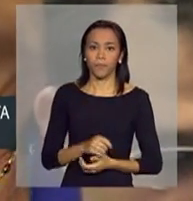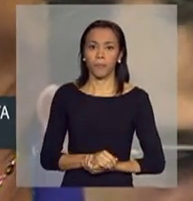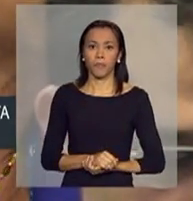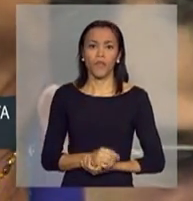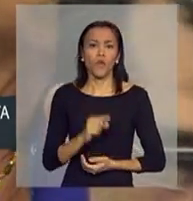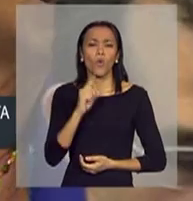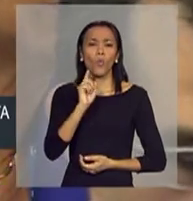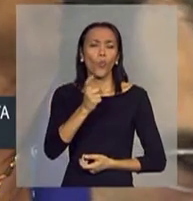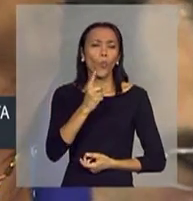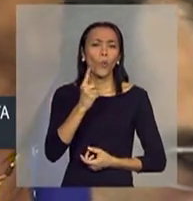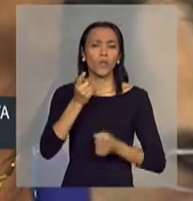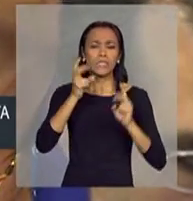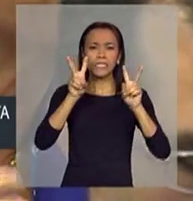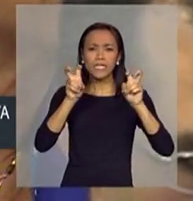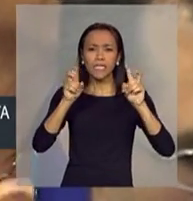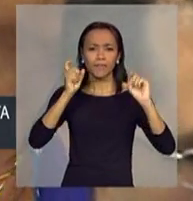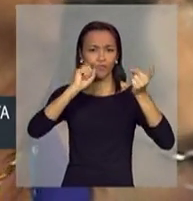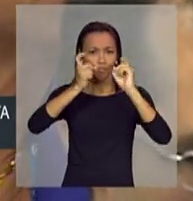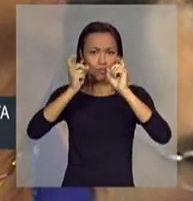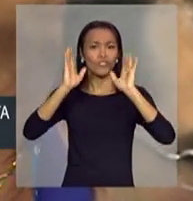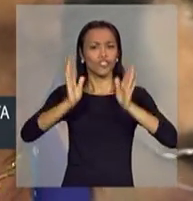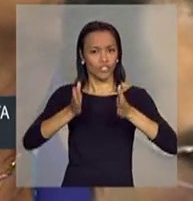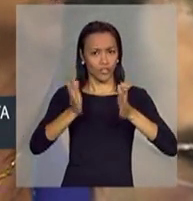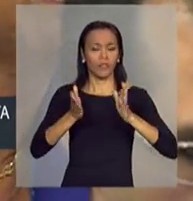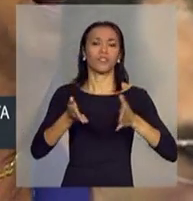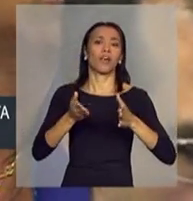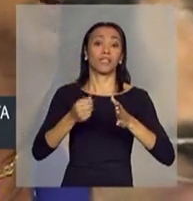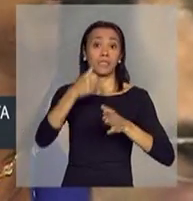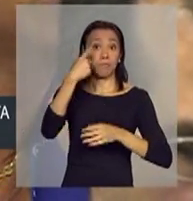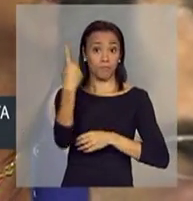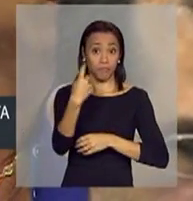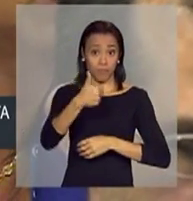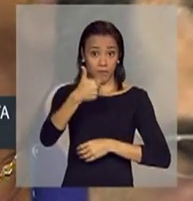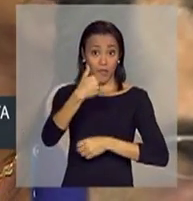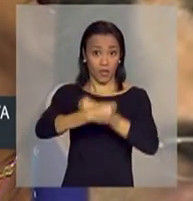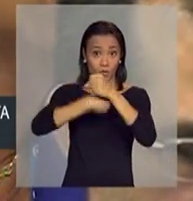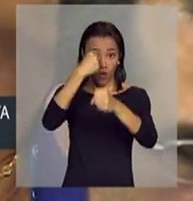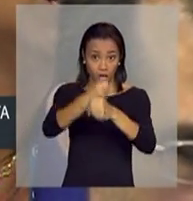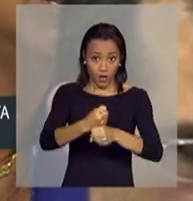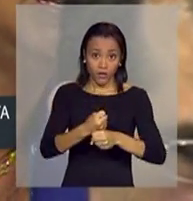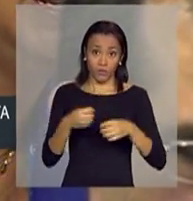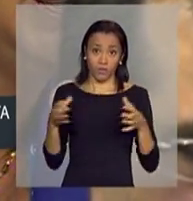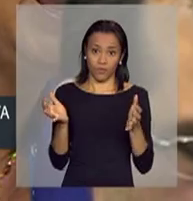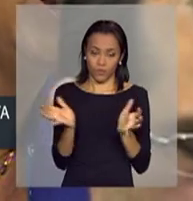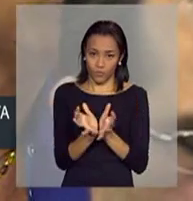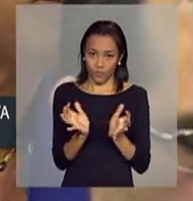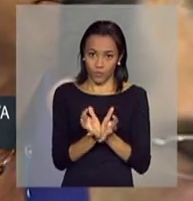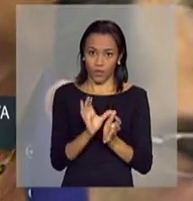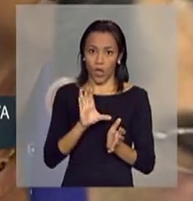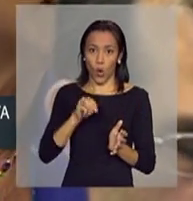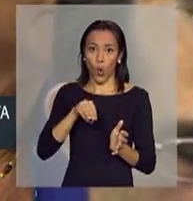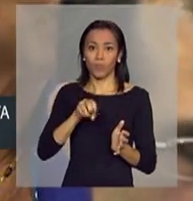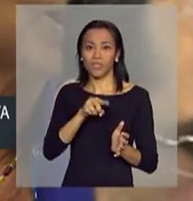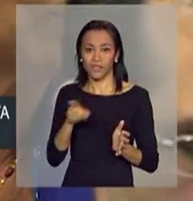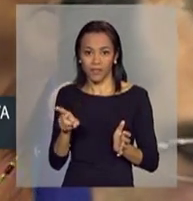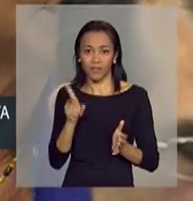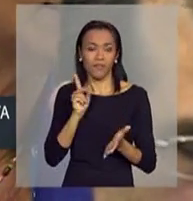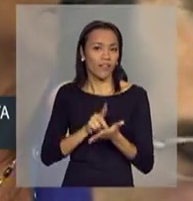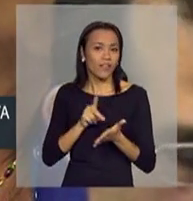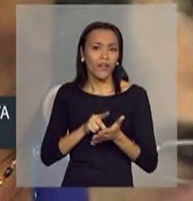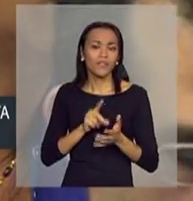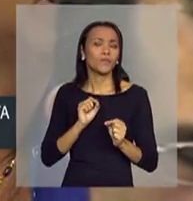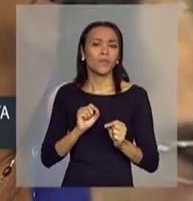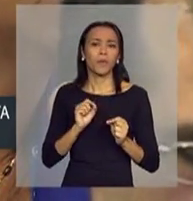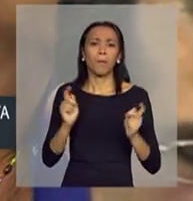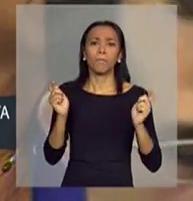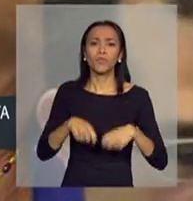uma discussão que já se colocou em função desse primeiro ano de trabalho da Comissão da Verdade, é uma possível